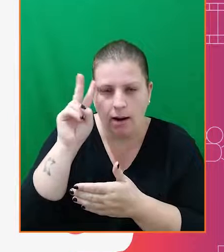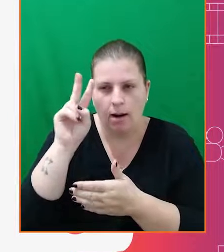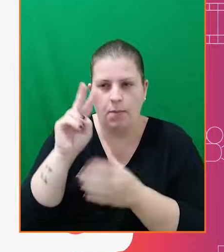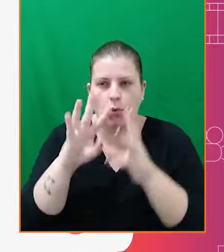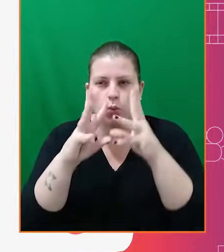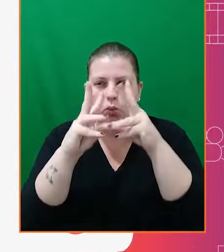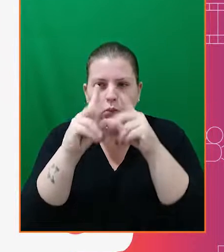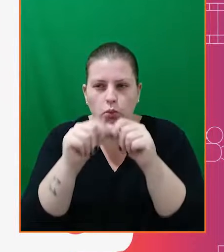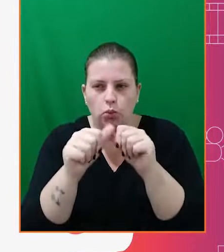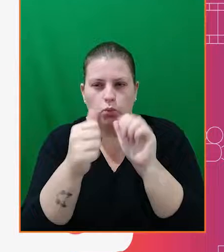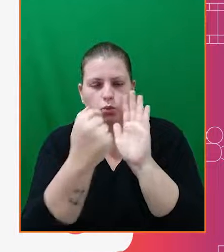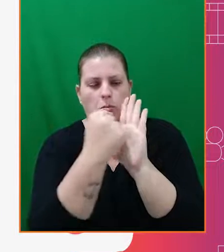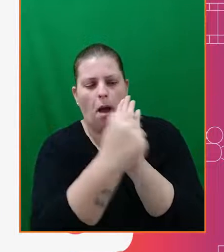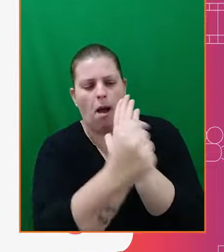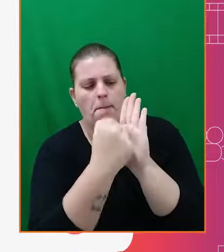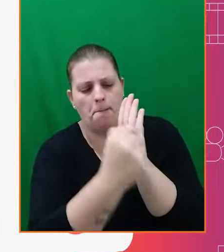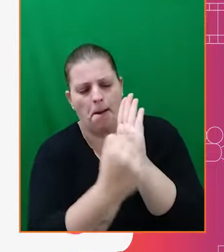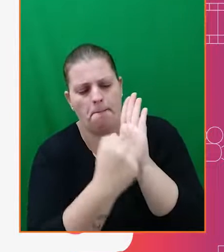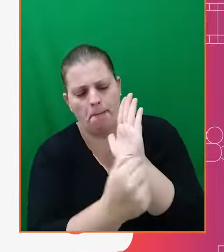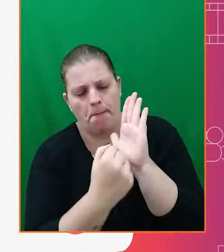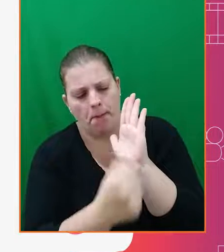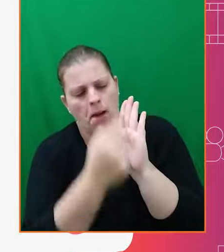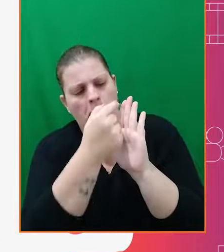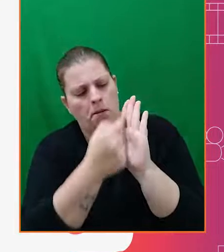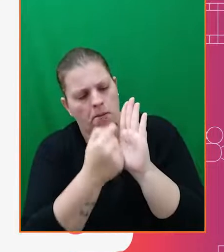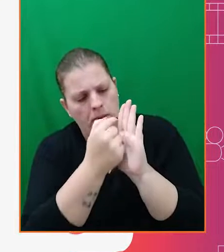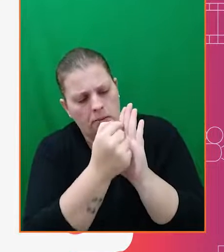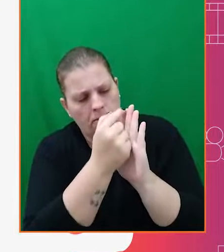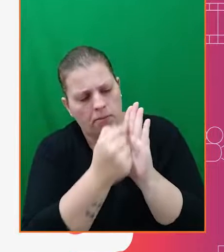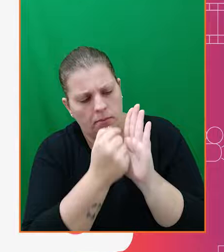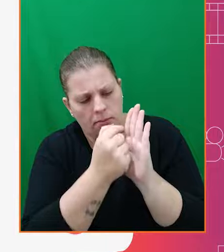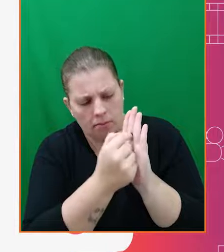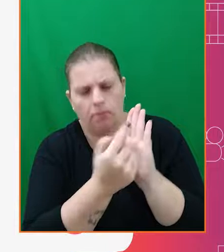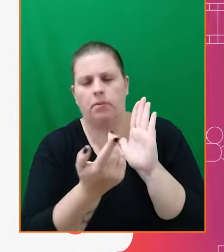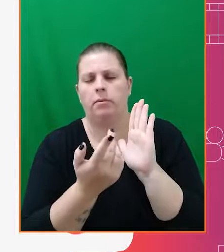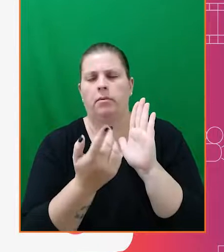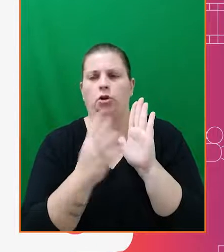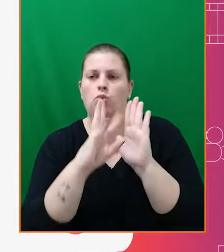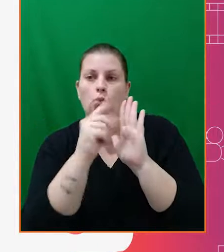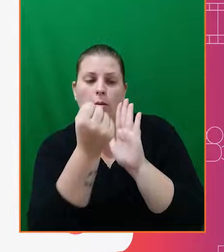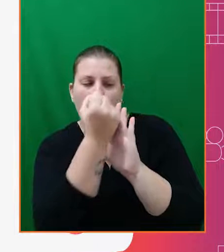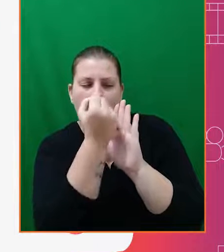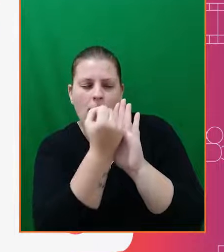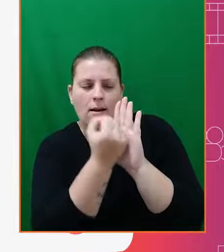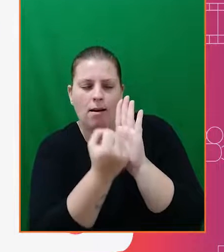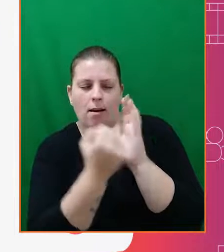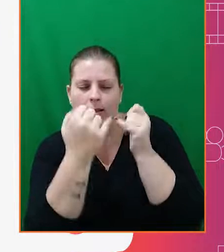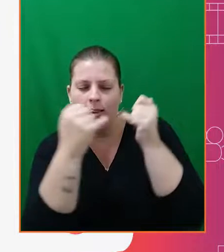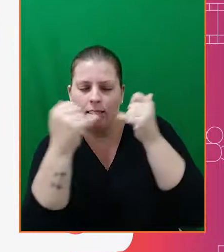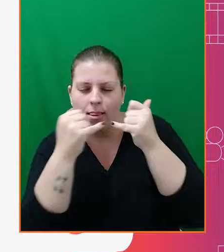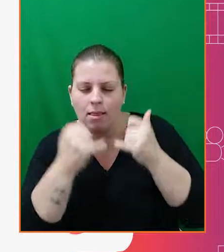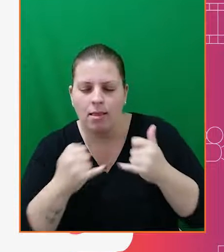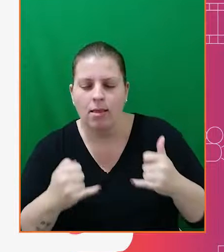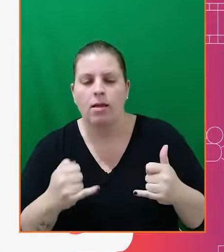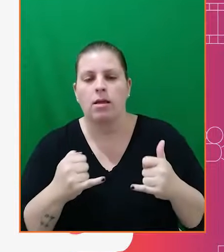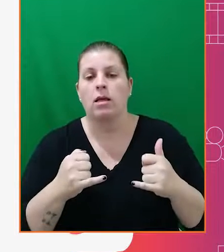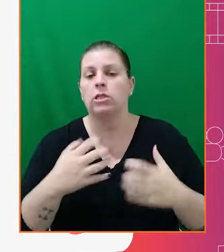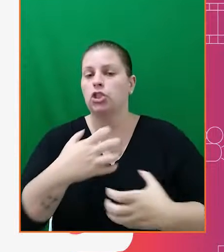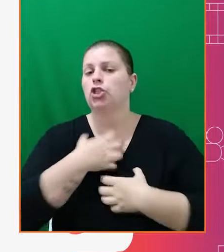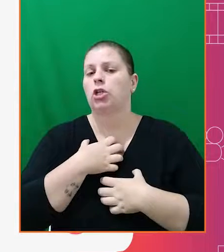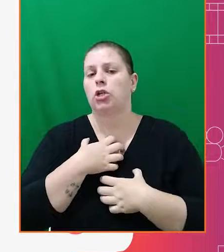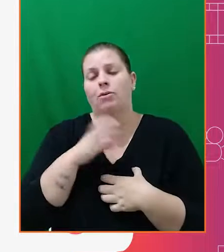essas divisões e separações são a critério do artista. Então, você